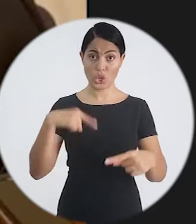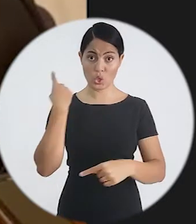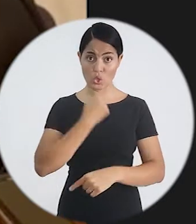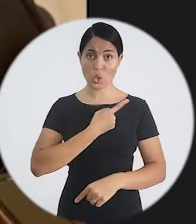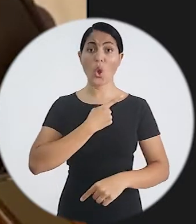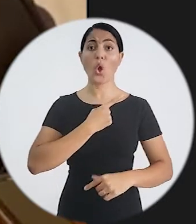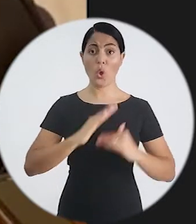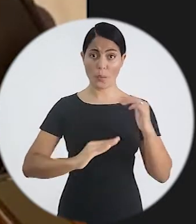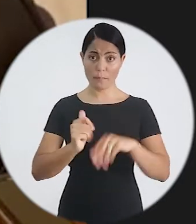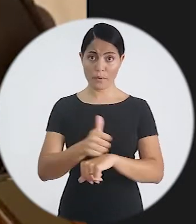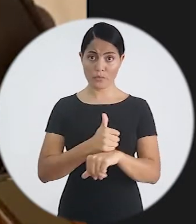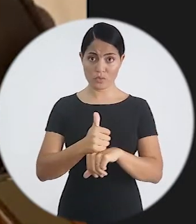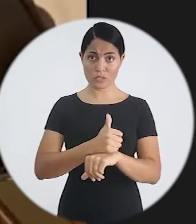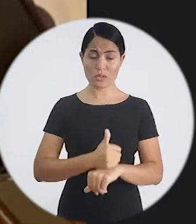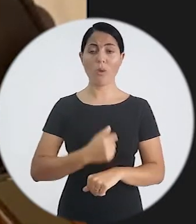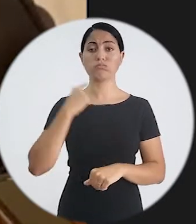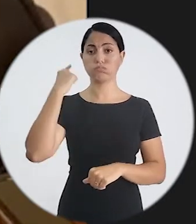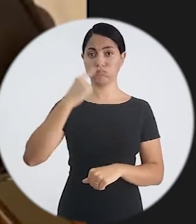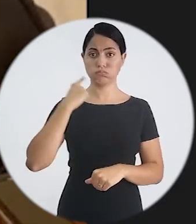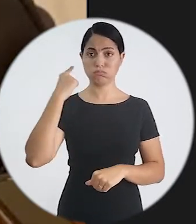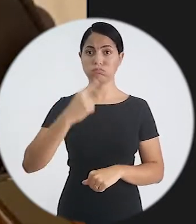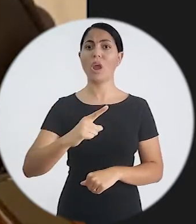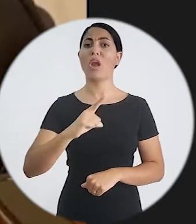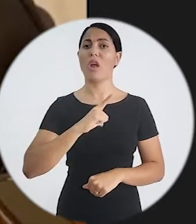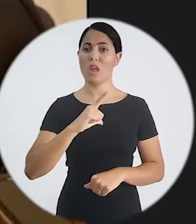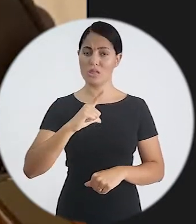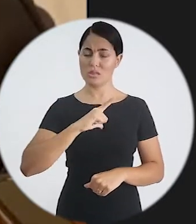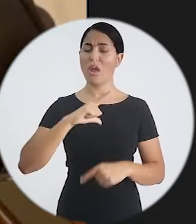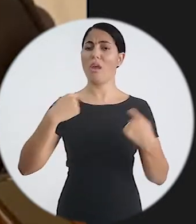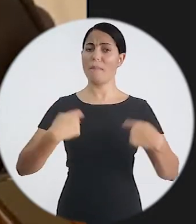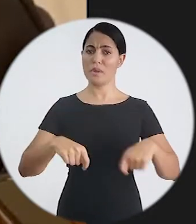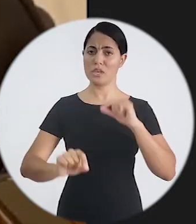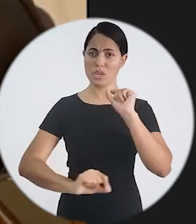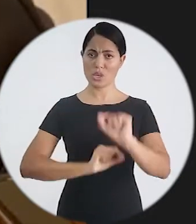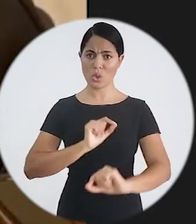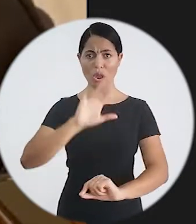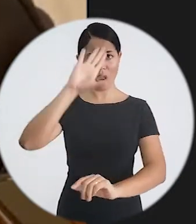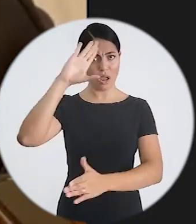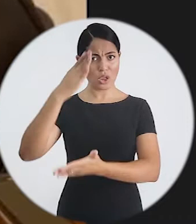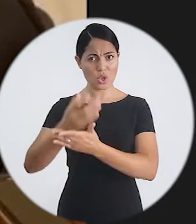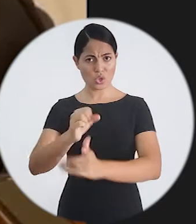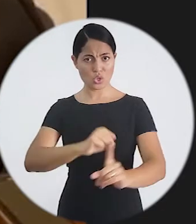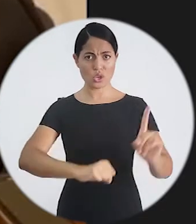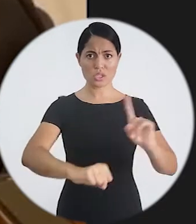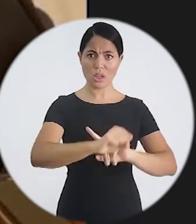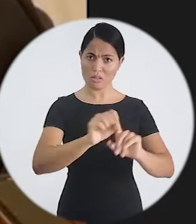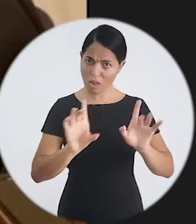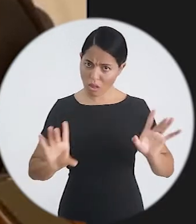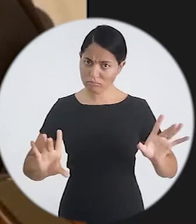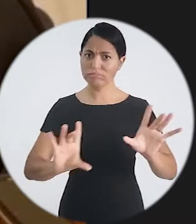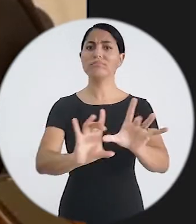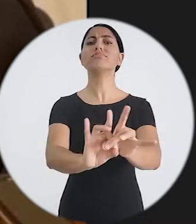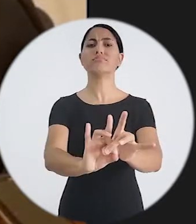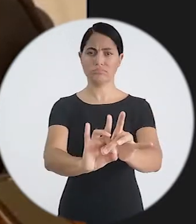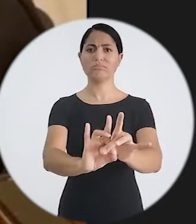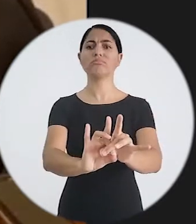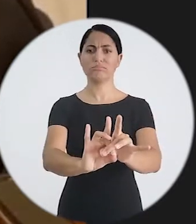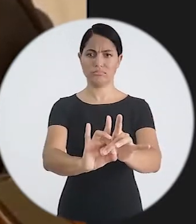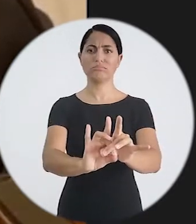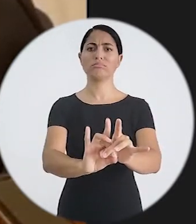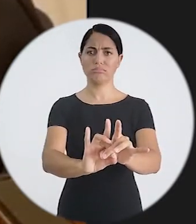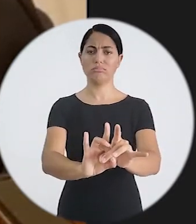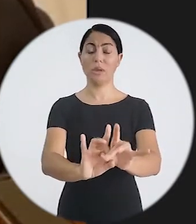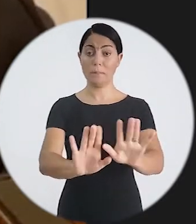a nossa profissão ela também depende da credibilidade junto à sociedade,